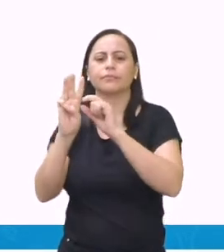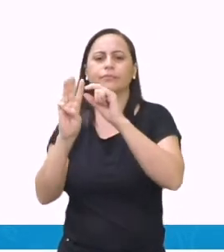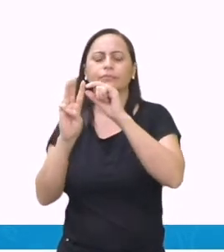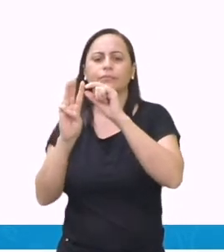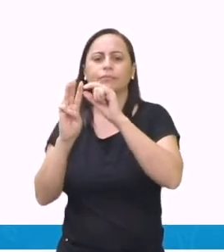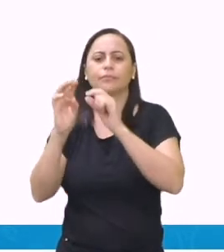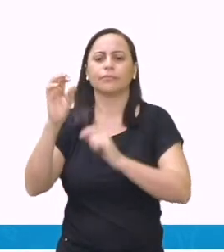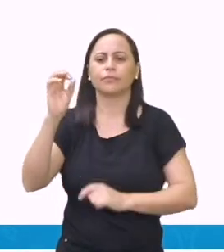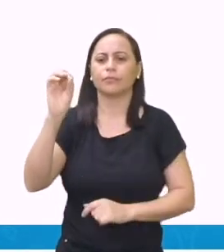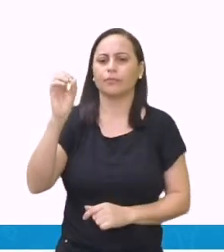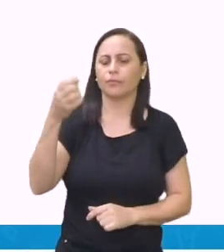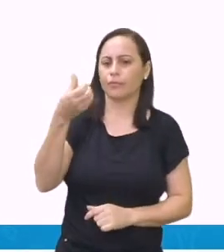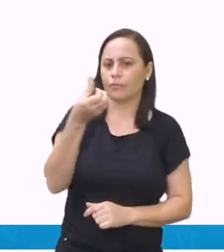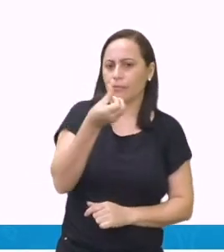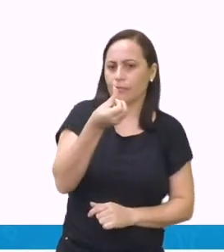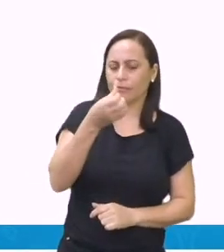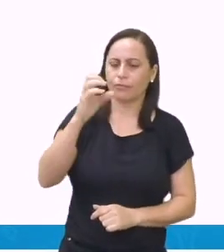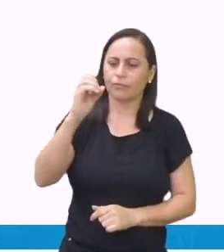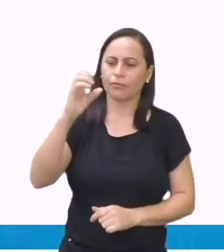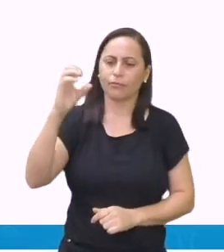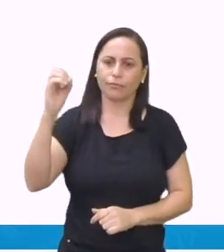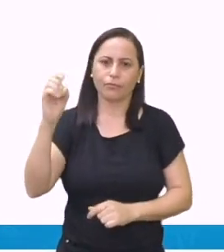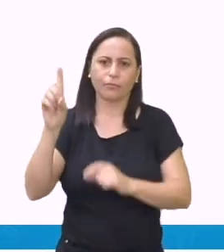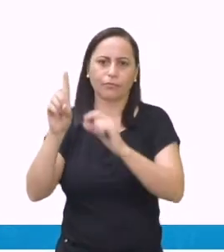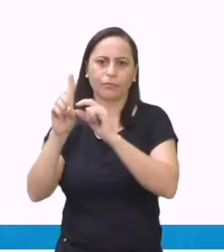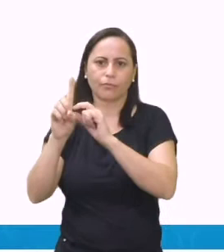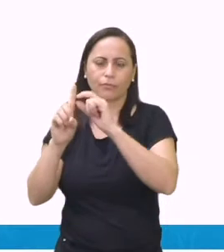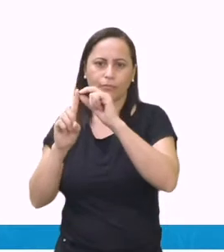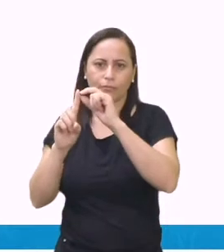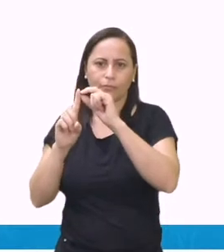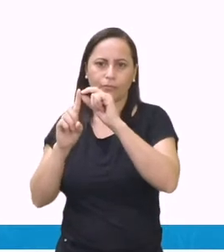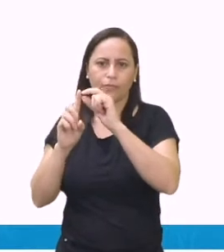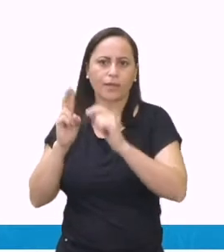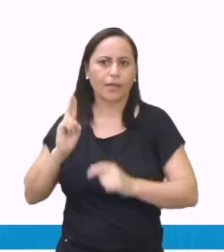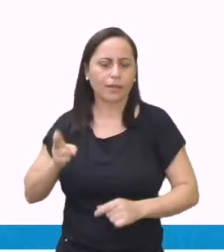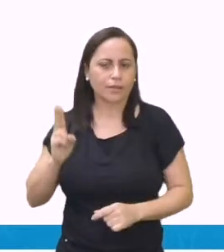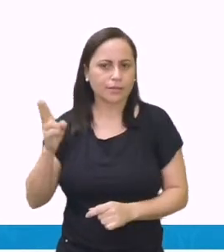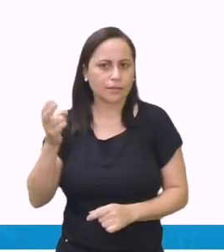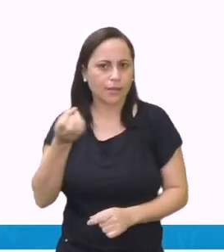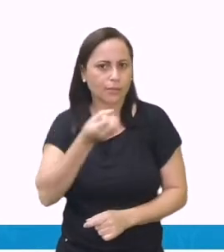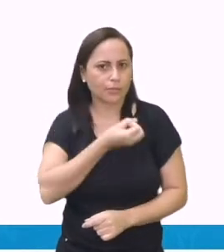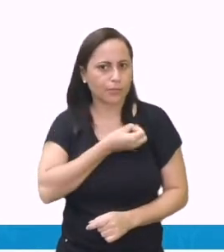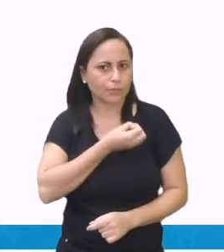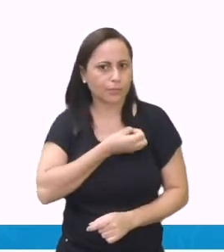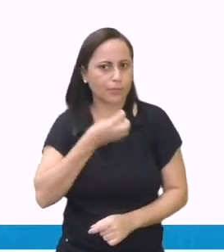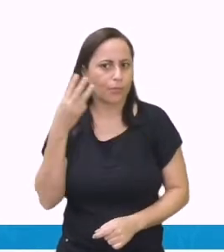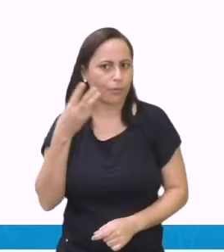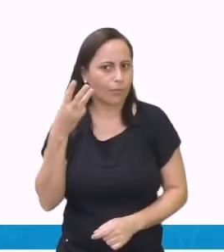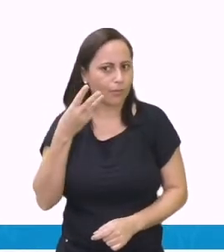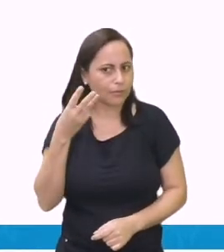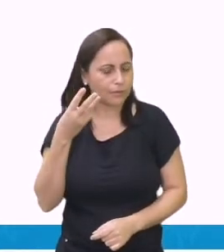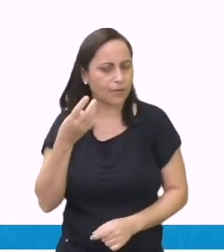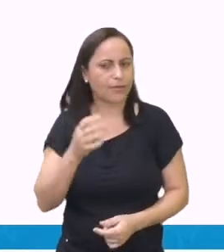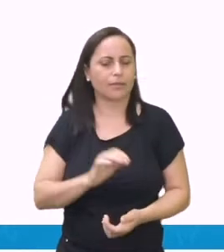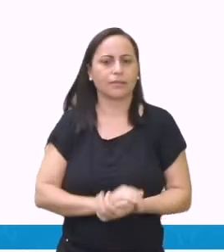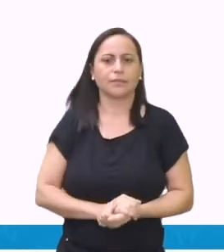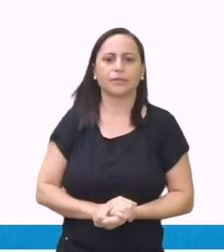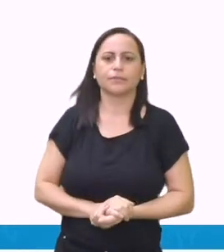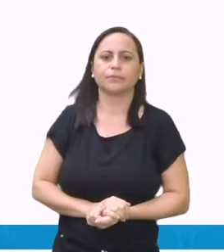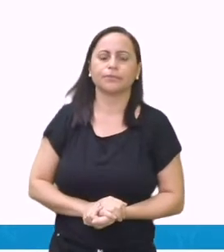600 unidades. Veja que eu escrevo sempre um número com 3 algarismos.